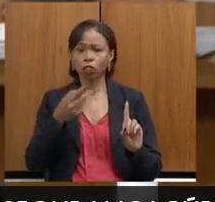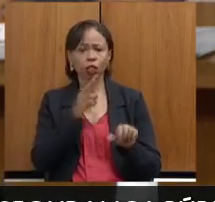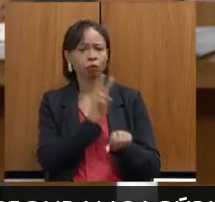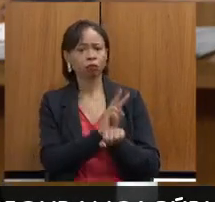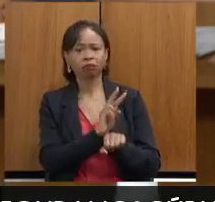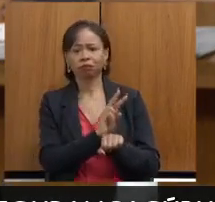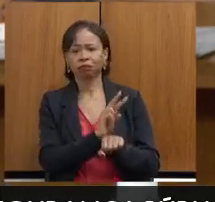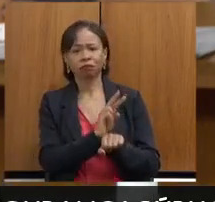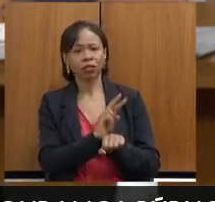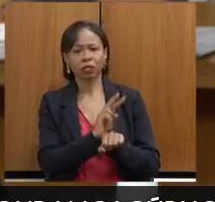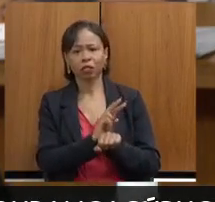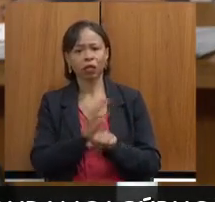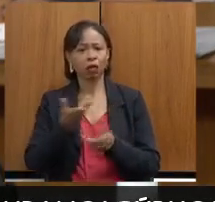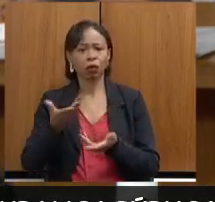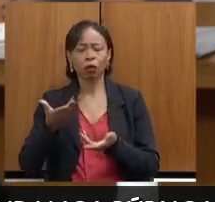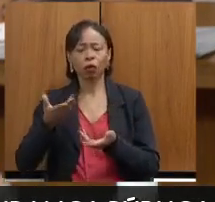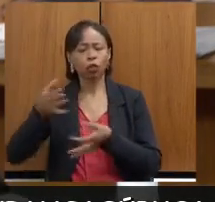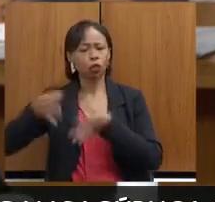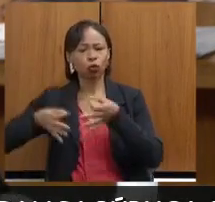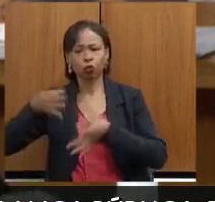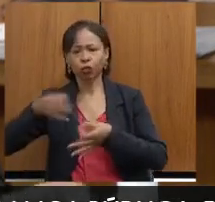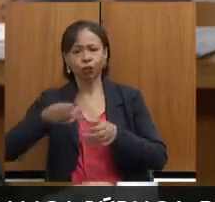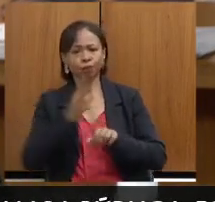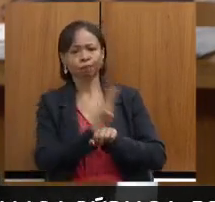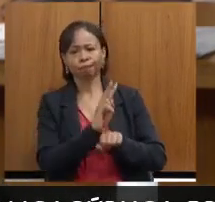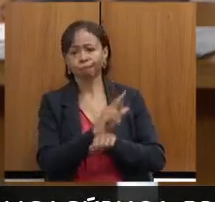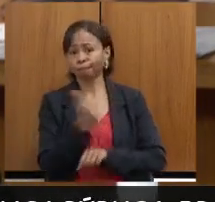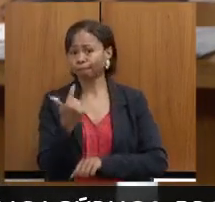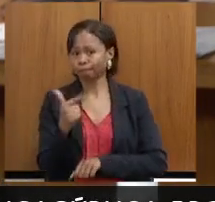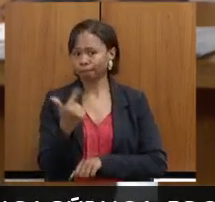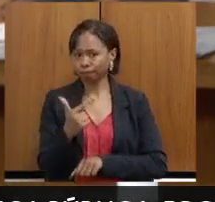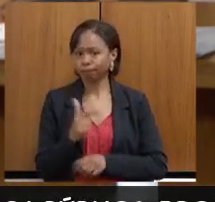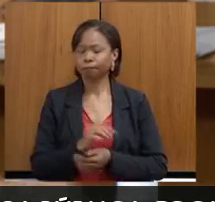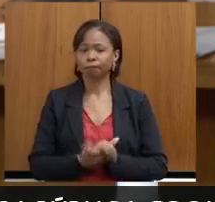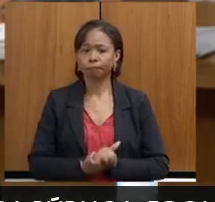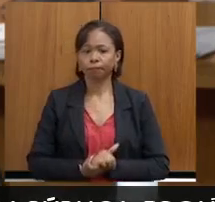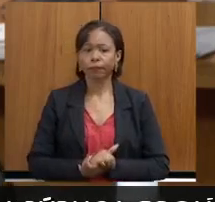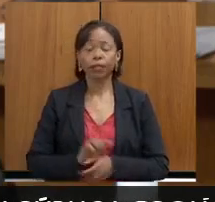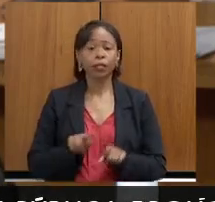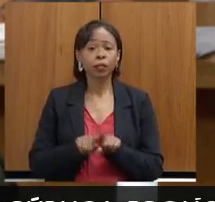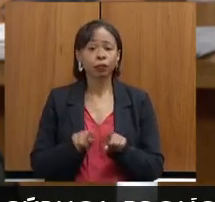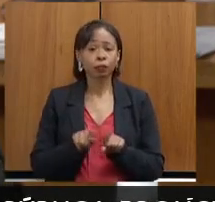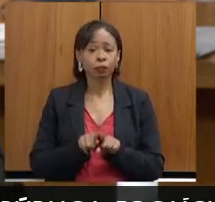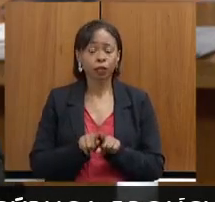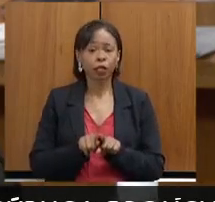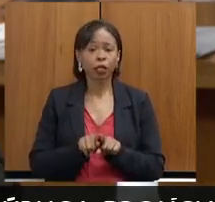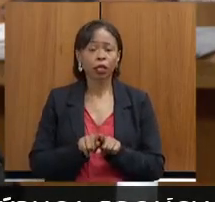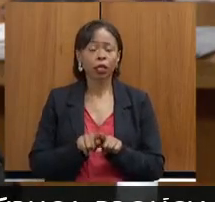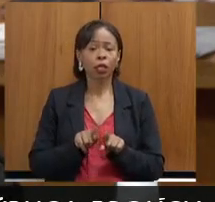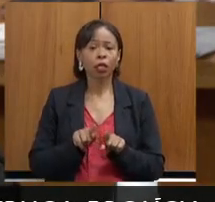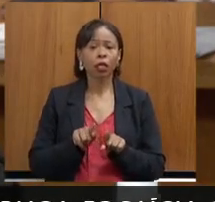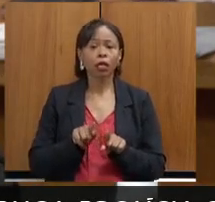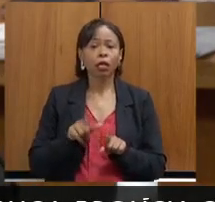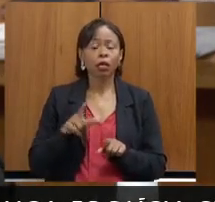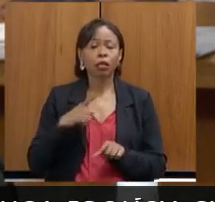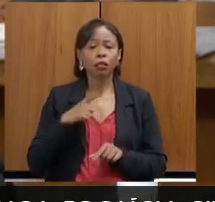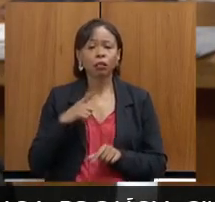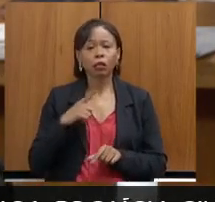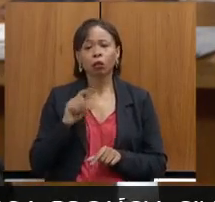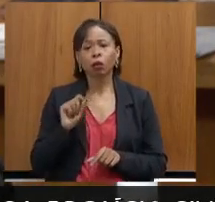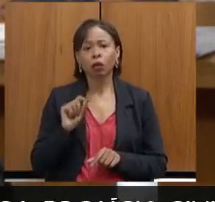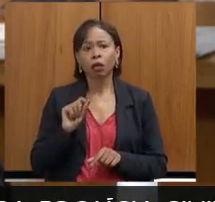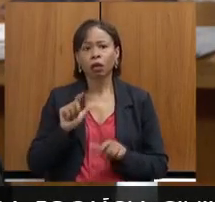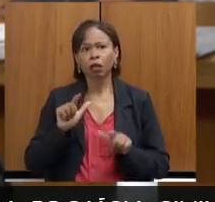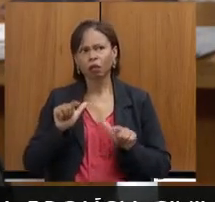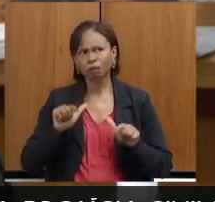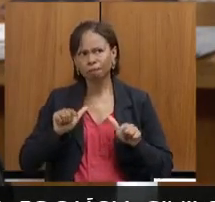em relação a elas cabe destaque também para a Então essa